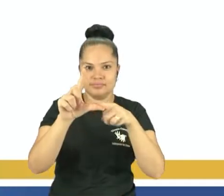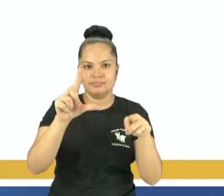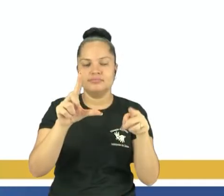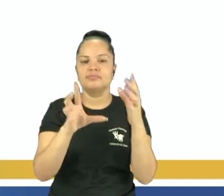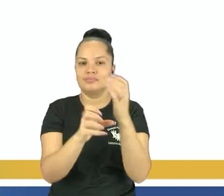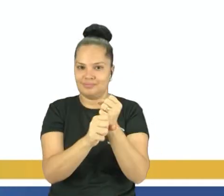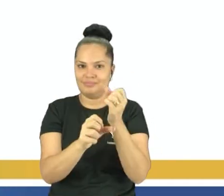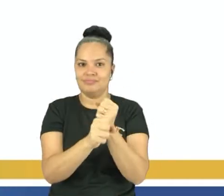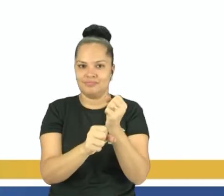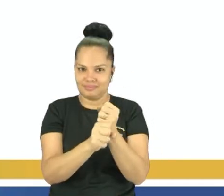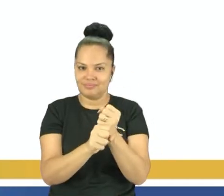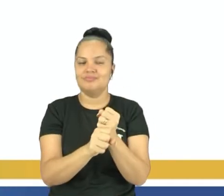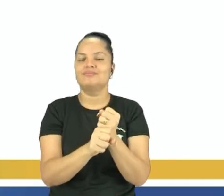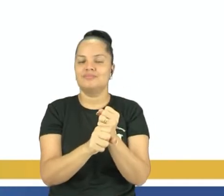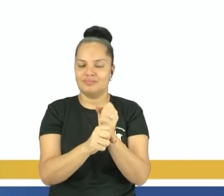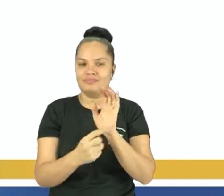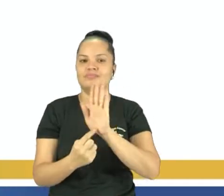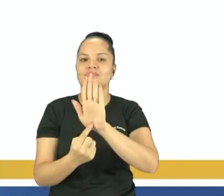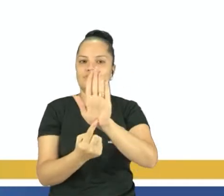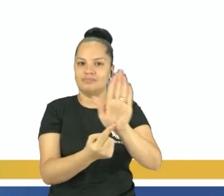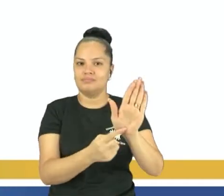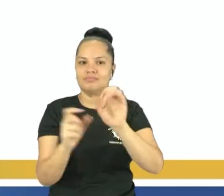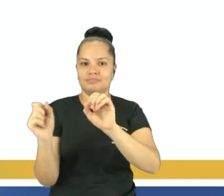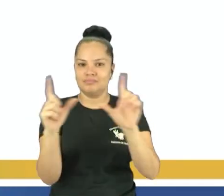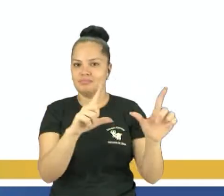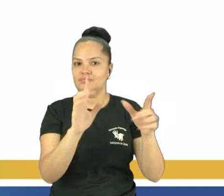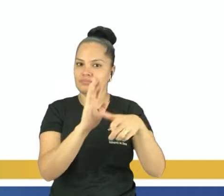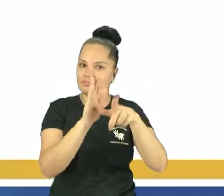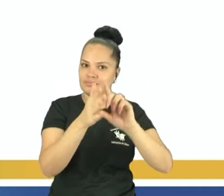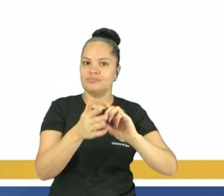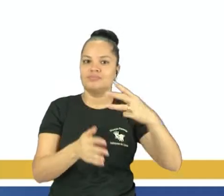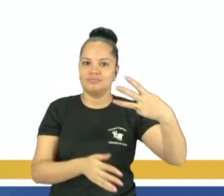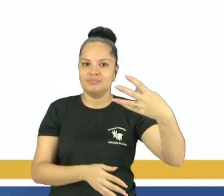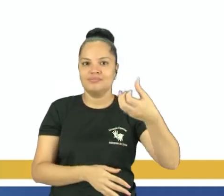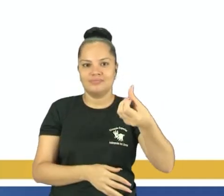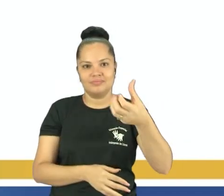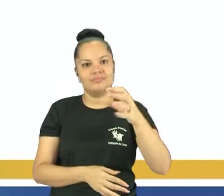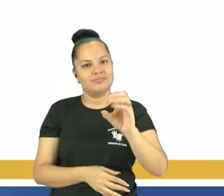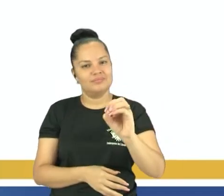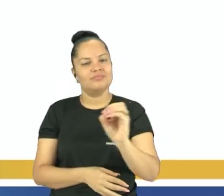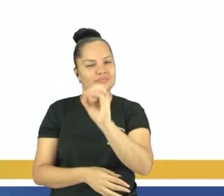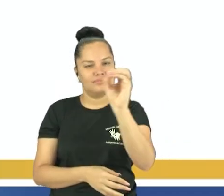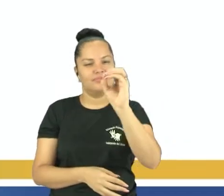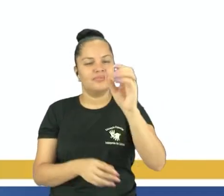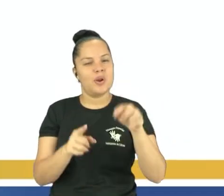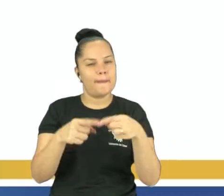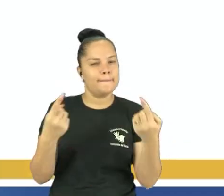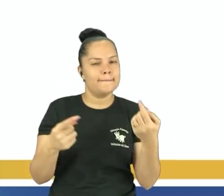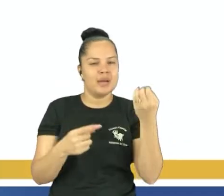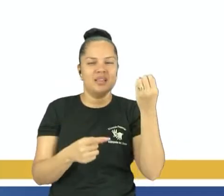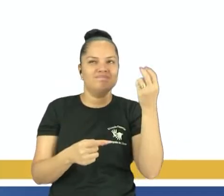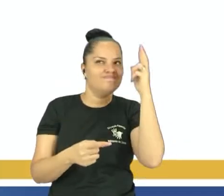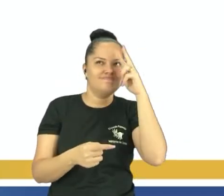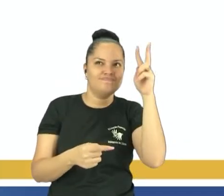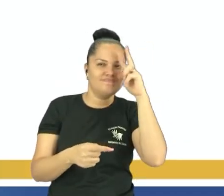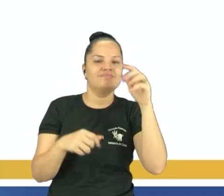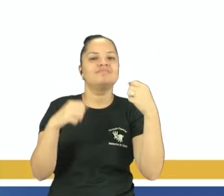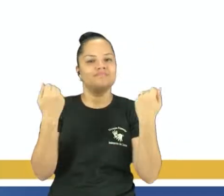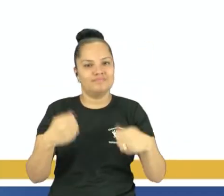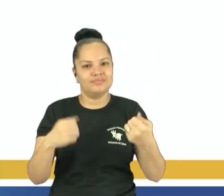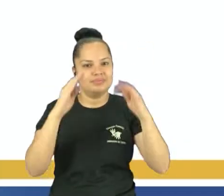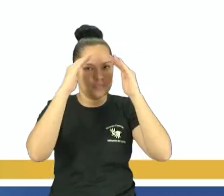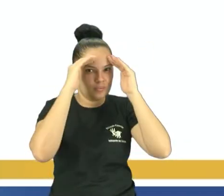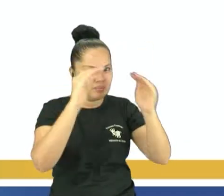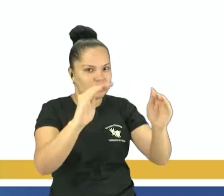aí, que nós vimos aí nos slides anteriores, né, que era 360 graus. Mas se você não lembra, você pode aplicar na fórmula como nós fizemos